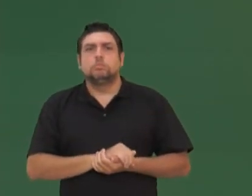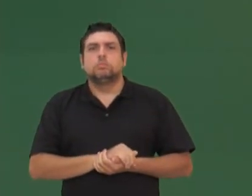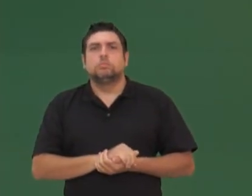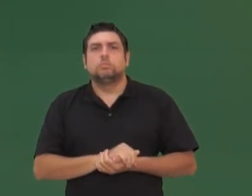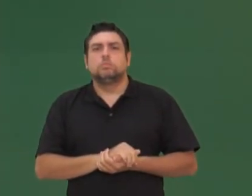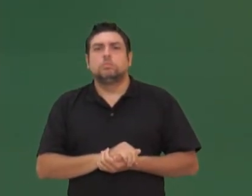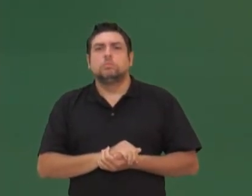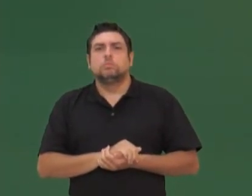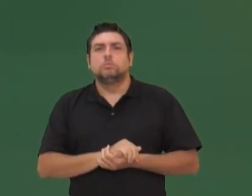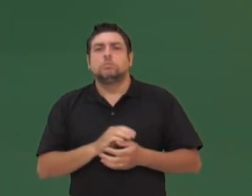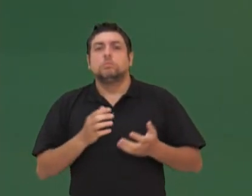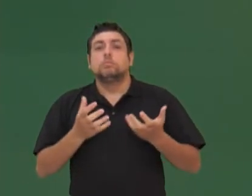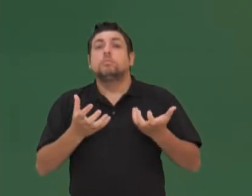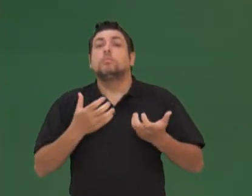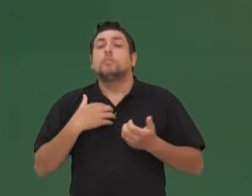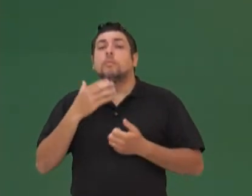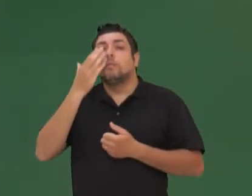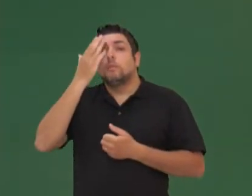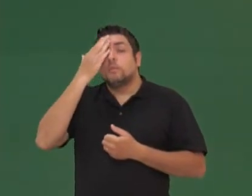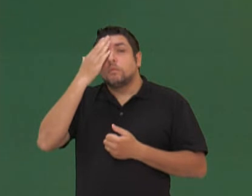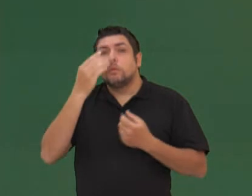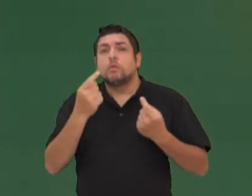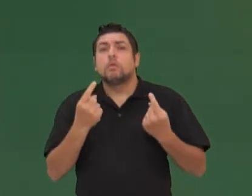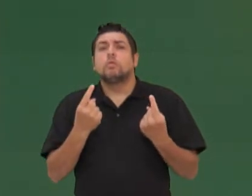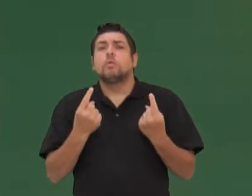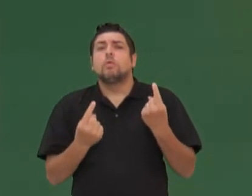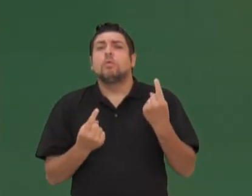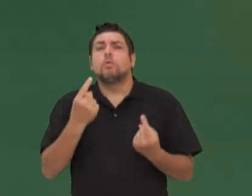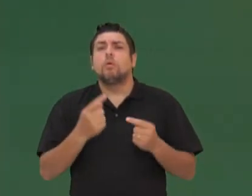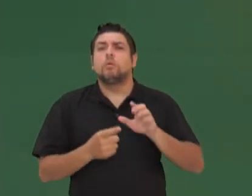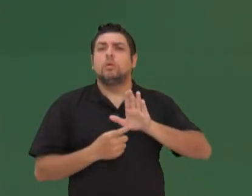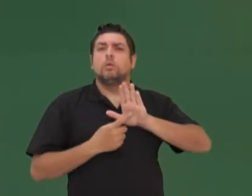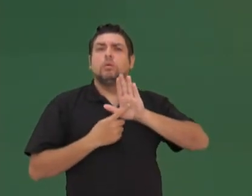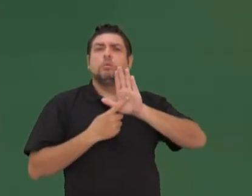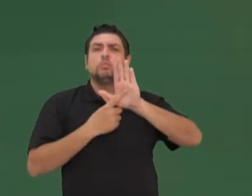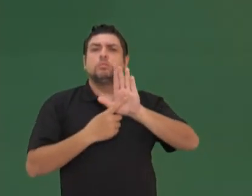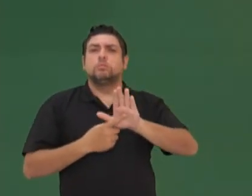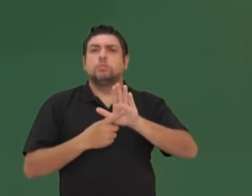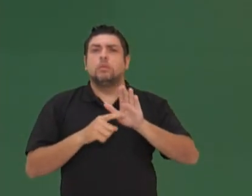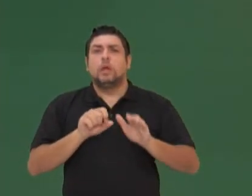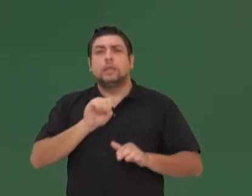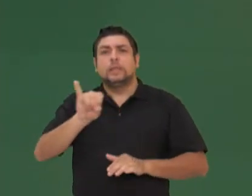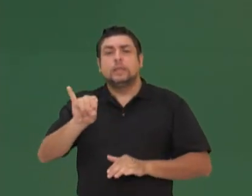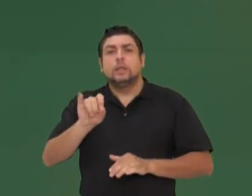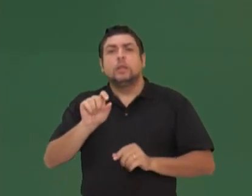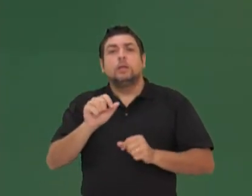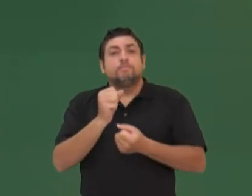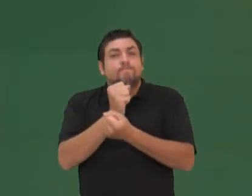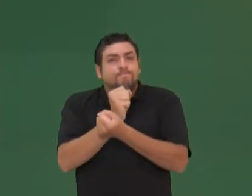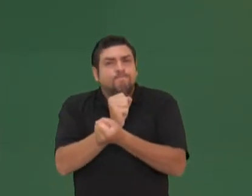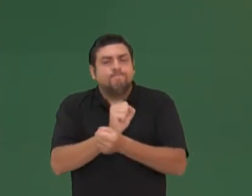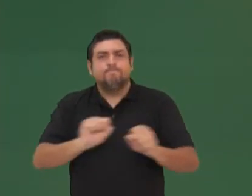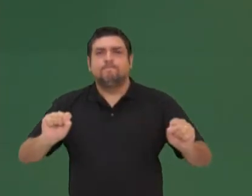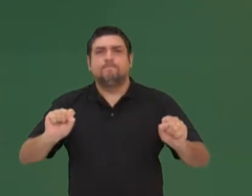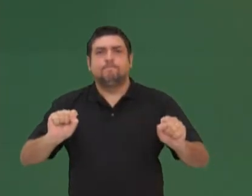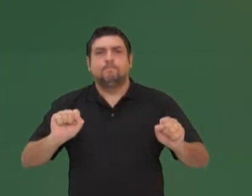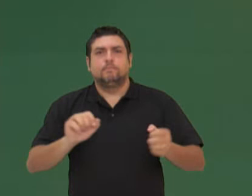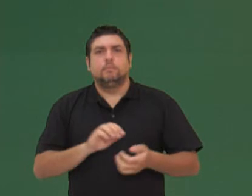Identificar qual ou quais titulares podem expressar uma condição improvável. Ou